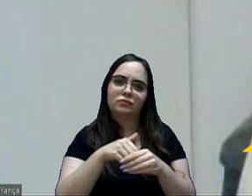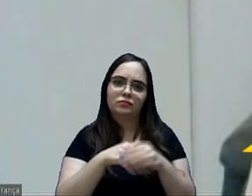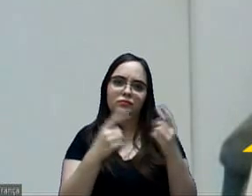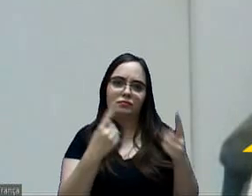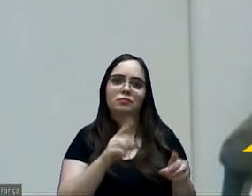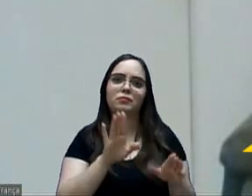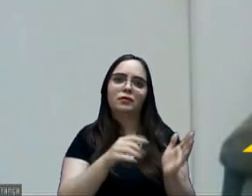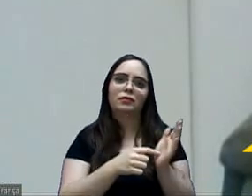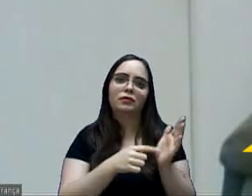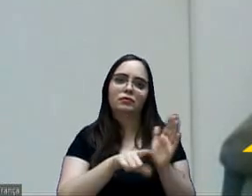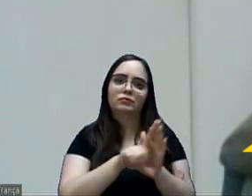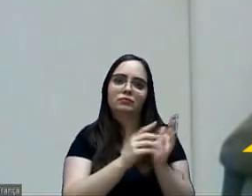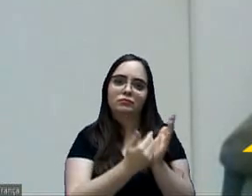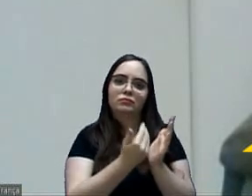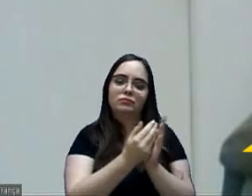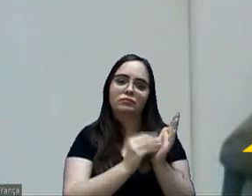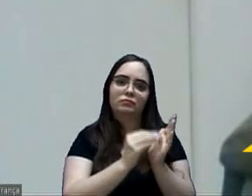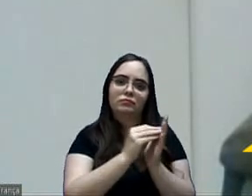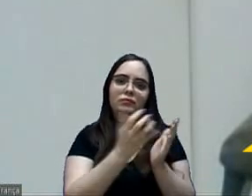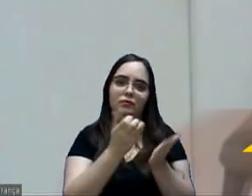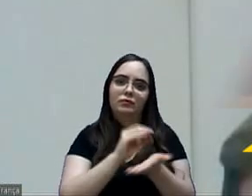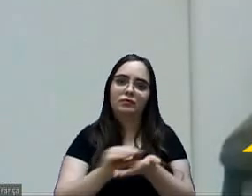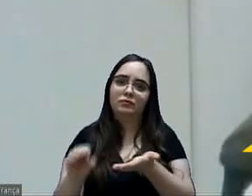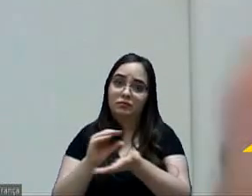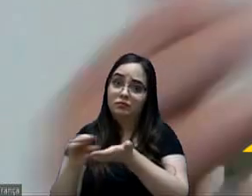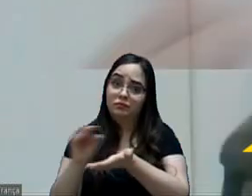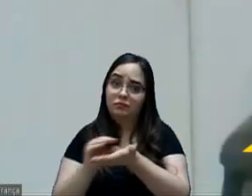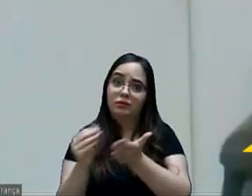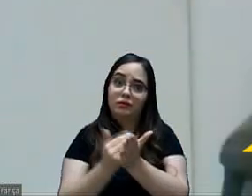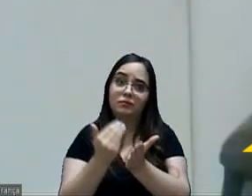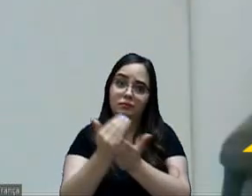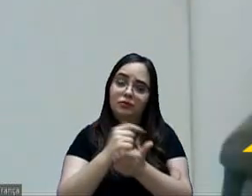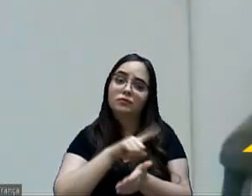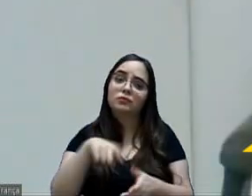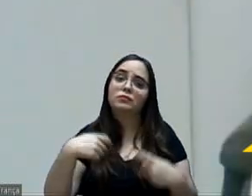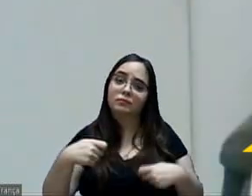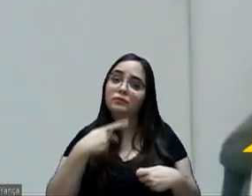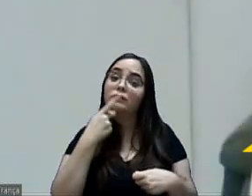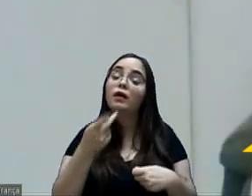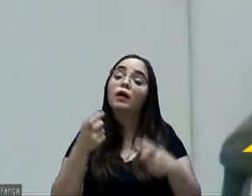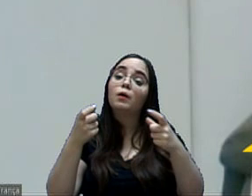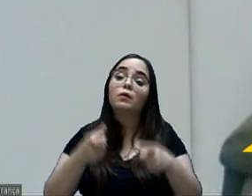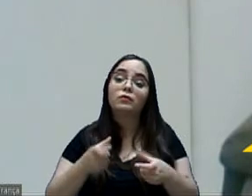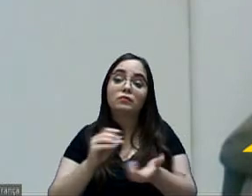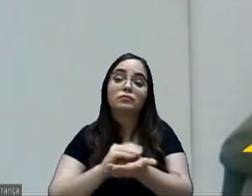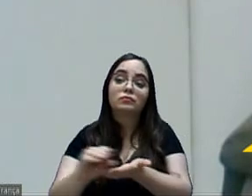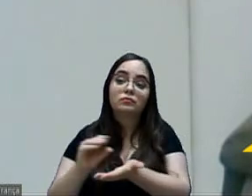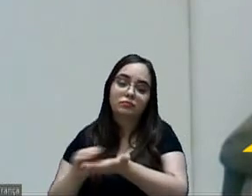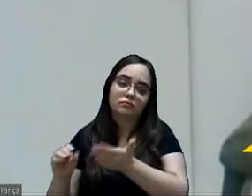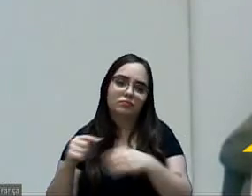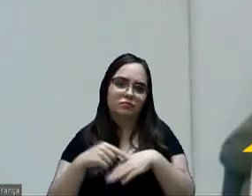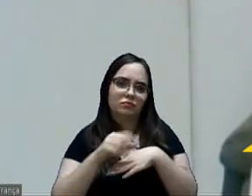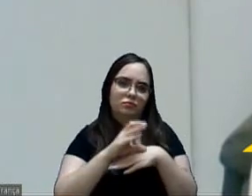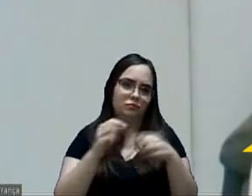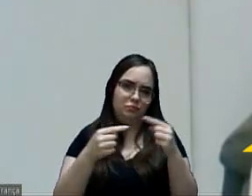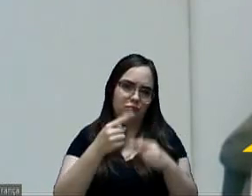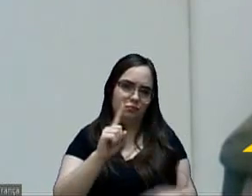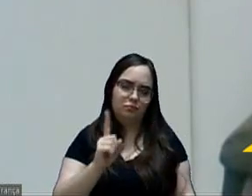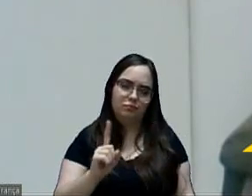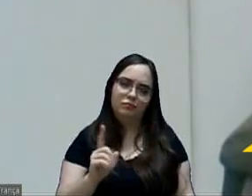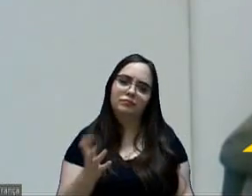que foi uma emenda que está destinando. Se nós estamos liberando as verbas, nós temos poder dizer para onde vai. Dizer que ela é inconstitucional